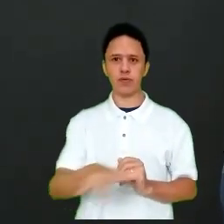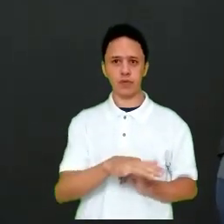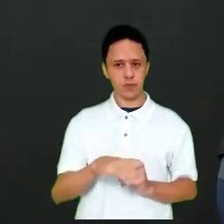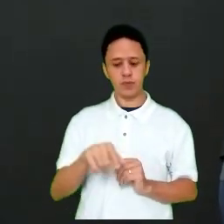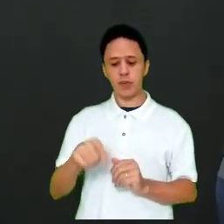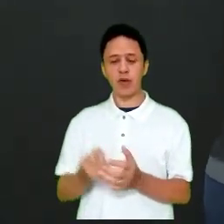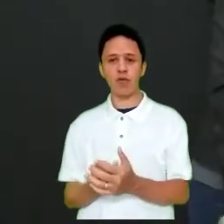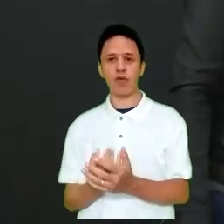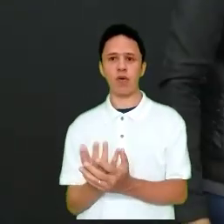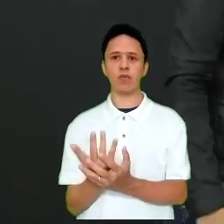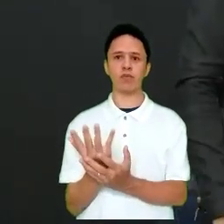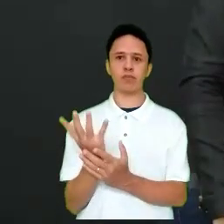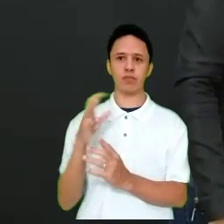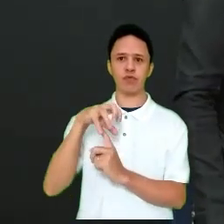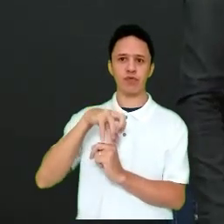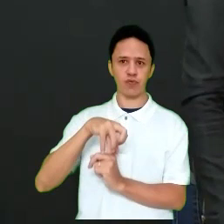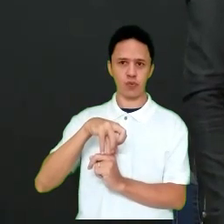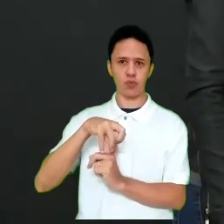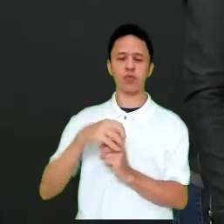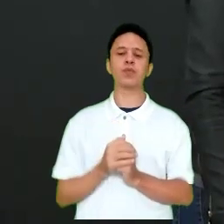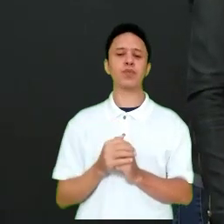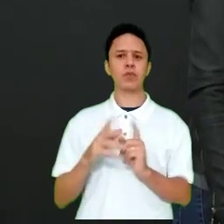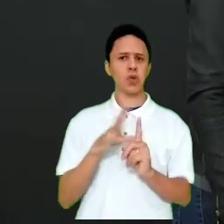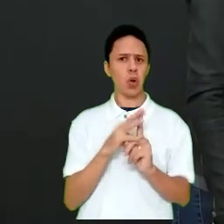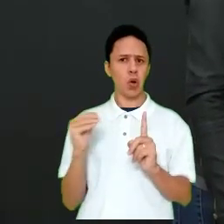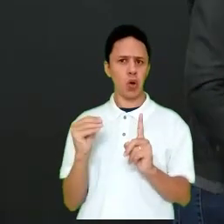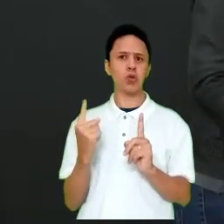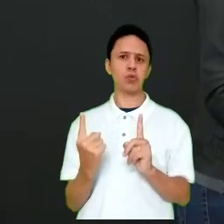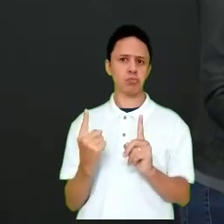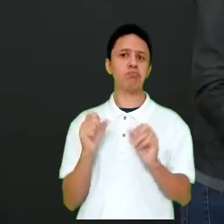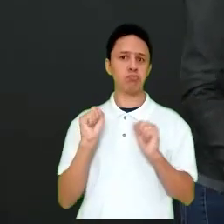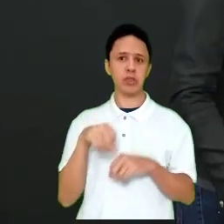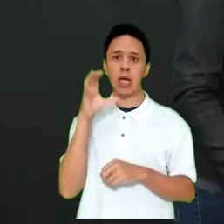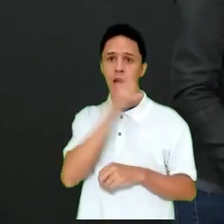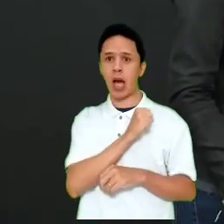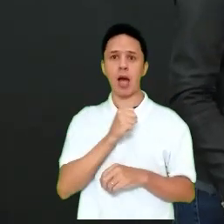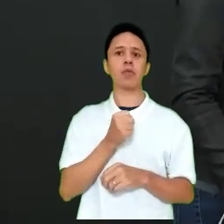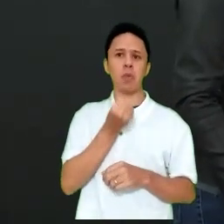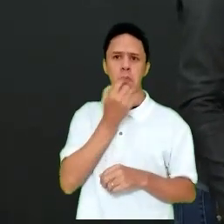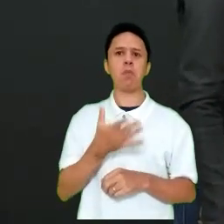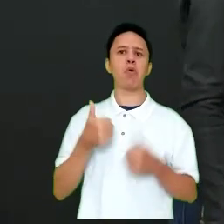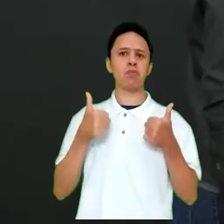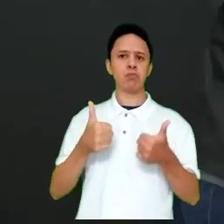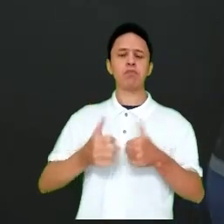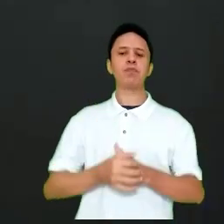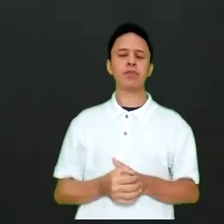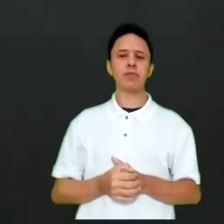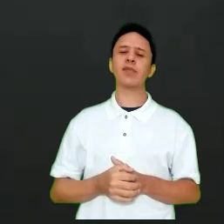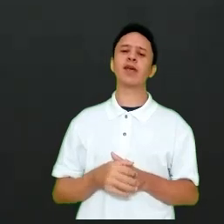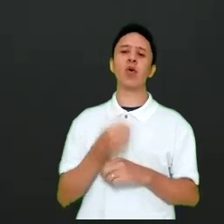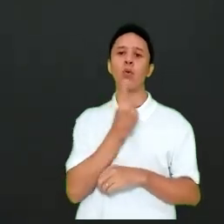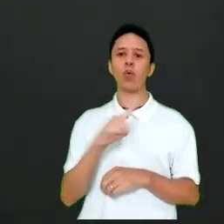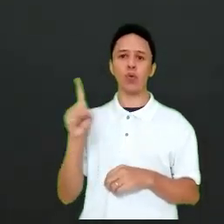onde cair, vai formar um novo fungo. Clone? Clone. Rápido? Sim. Eficaz pra caramba.